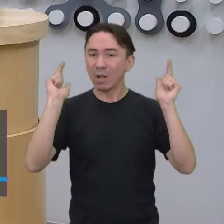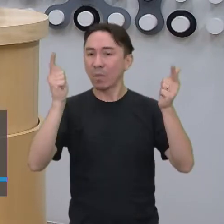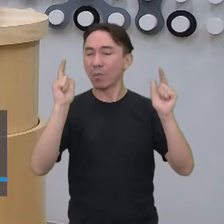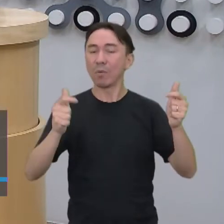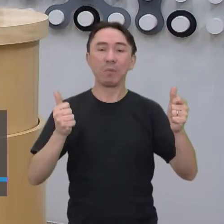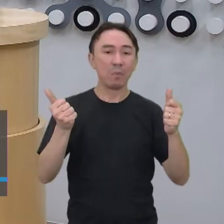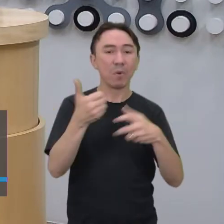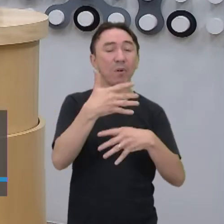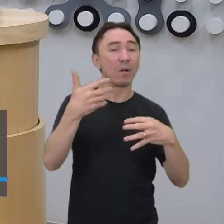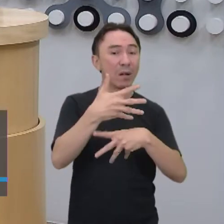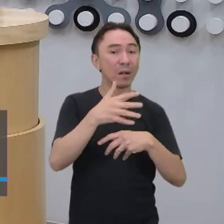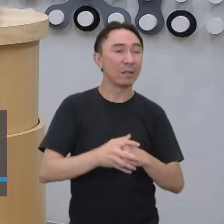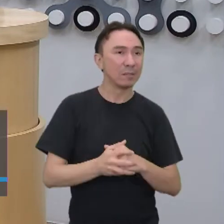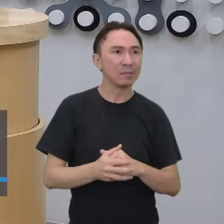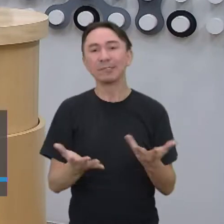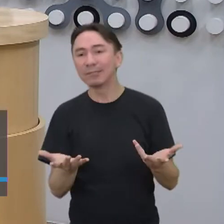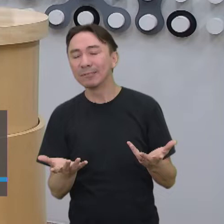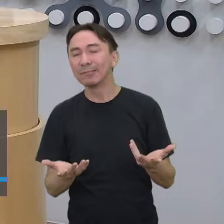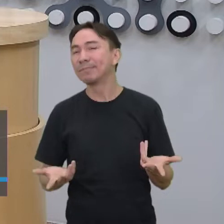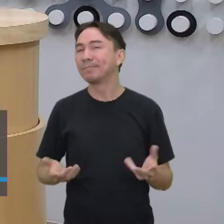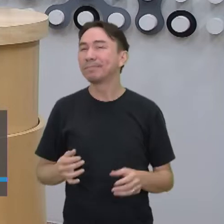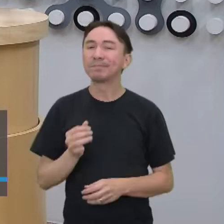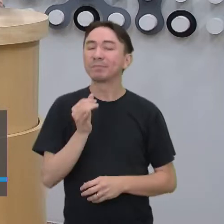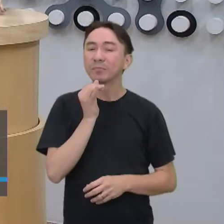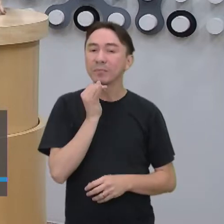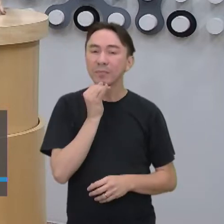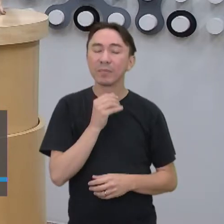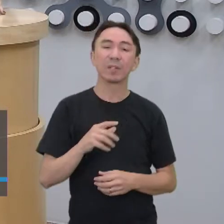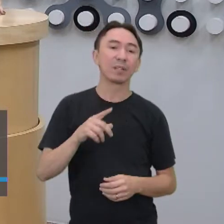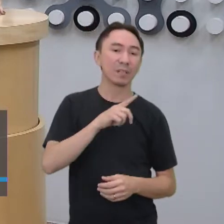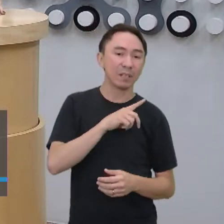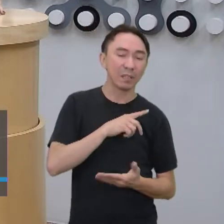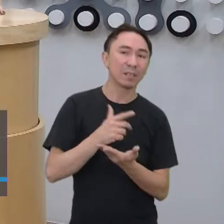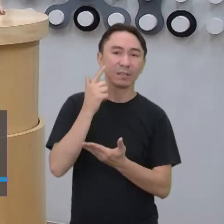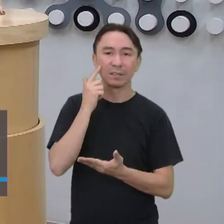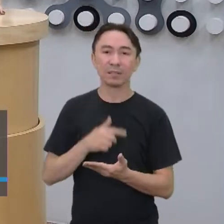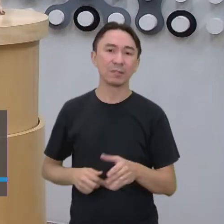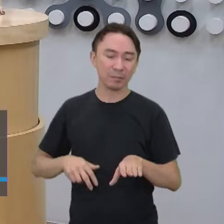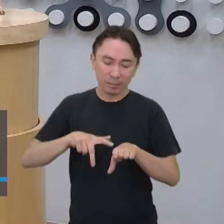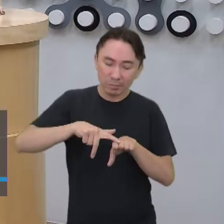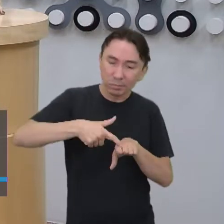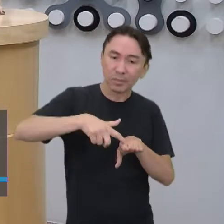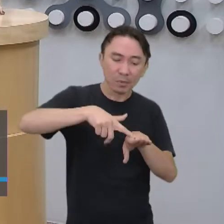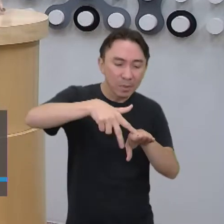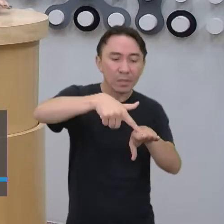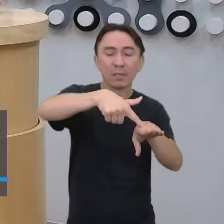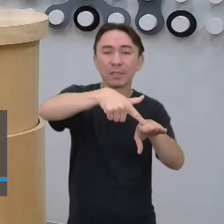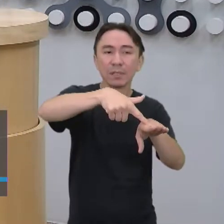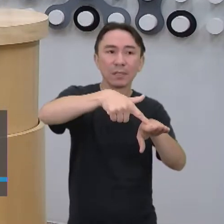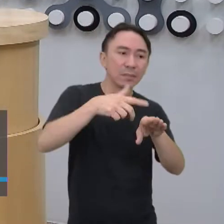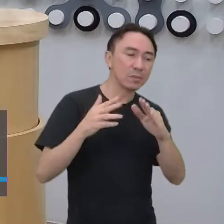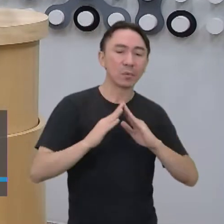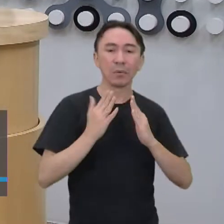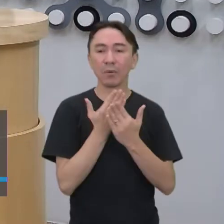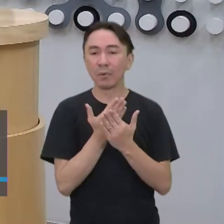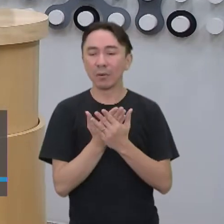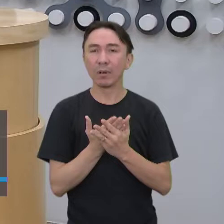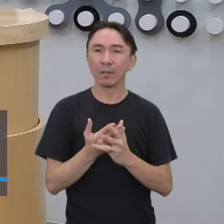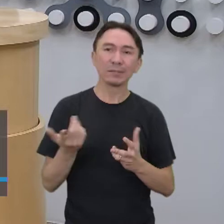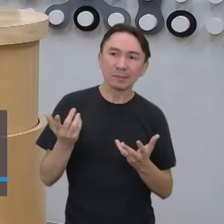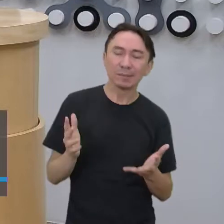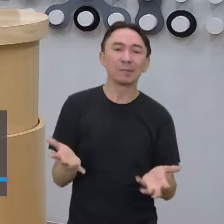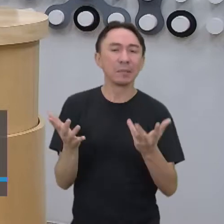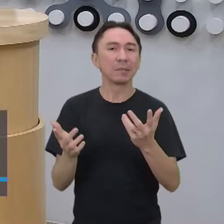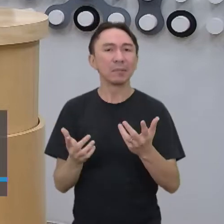urbana. E por que não trabalhar o slackline, o skate na escola, né, com toda a questão de segurança